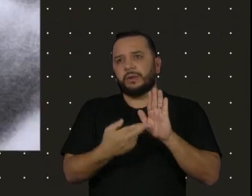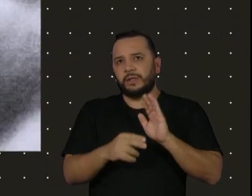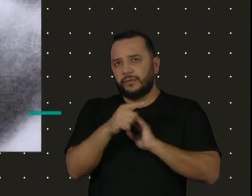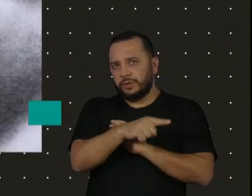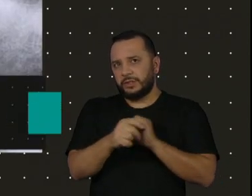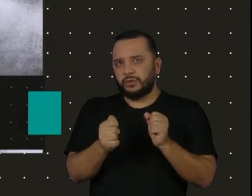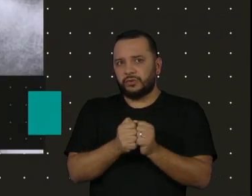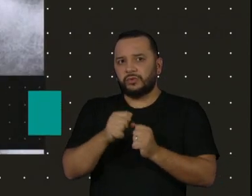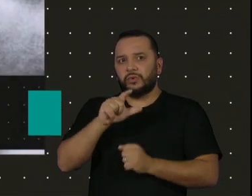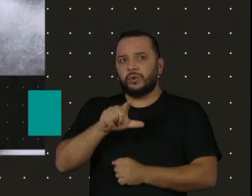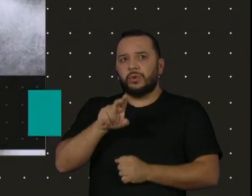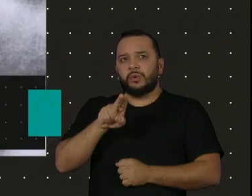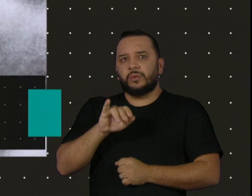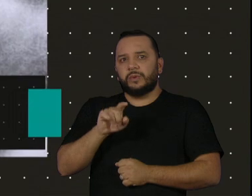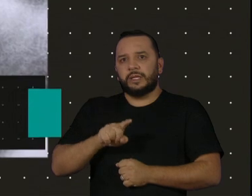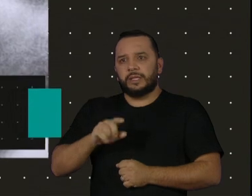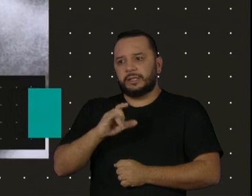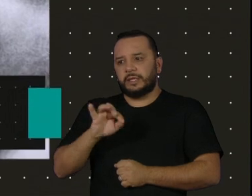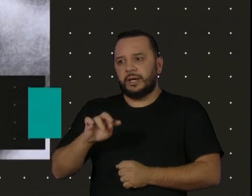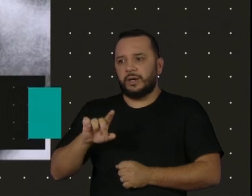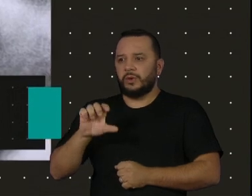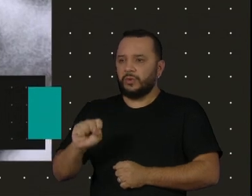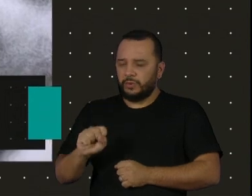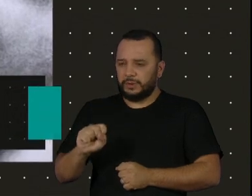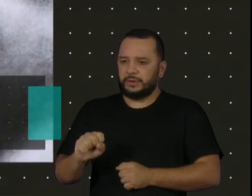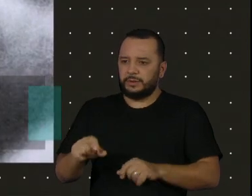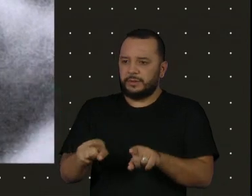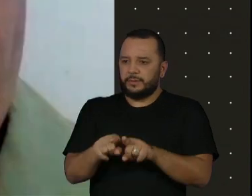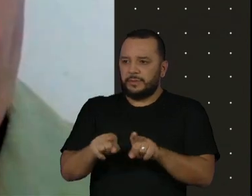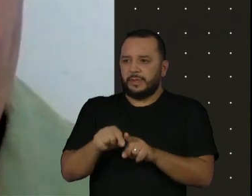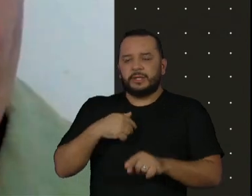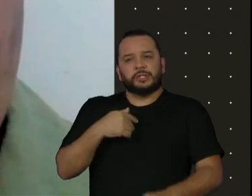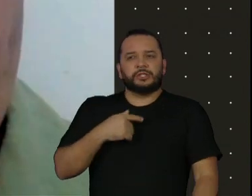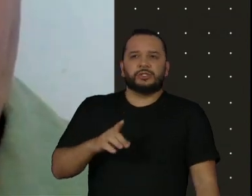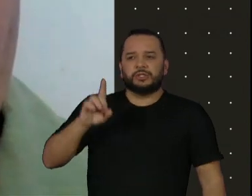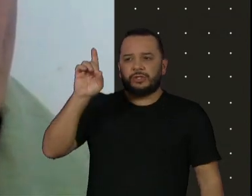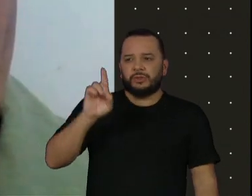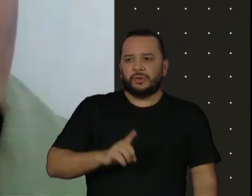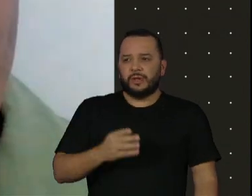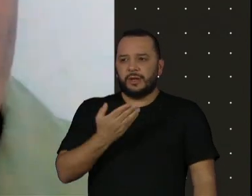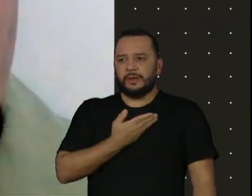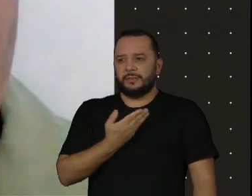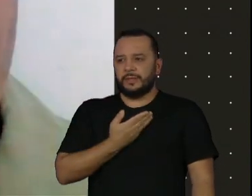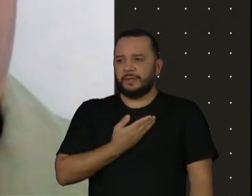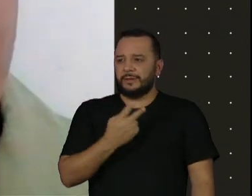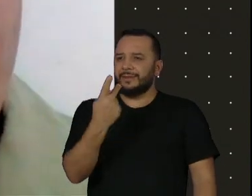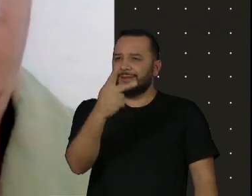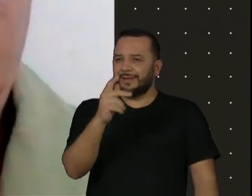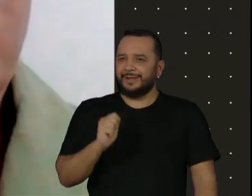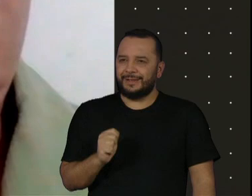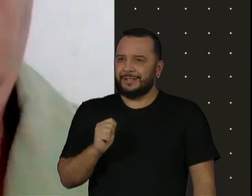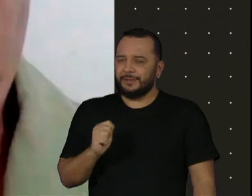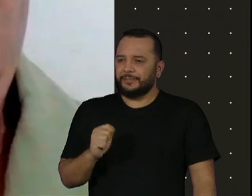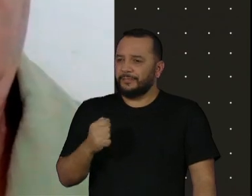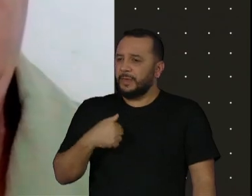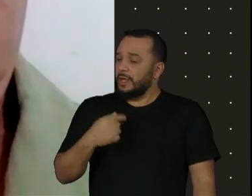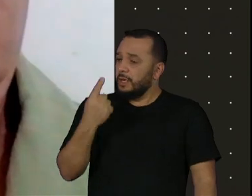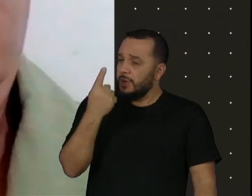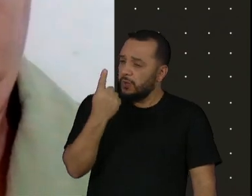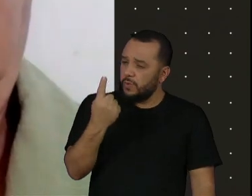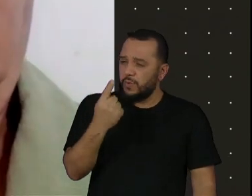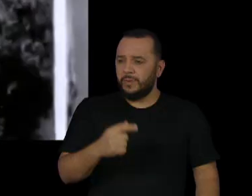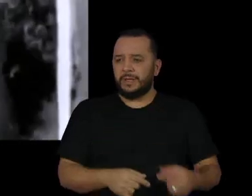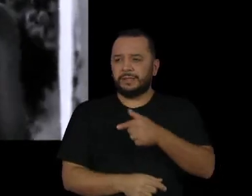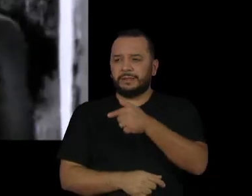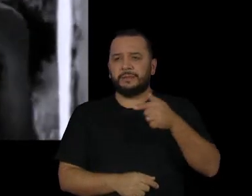o Luiz Carlos Ripper, que era diretor de arte, também foi aluno dele. Eu li aquilo ali e falei, meu Deus do céu, em uma semana eu